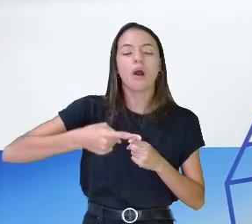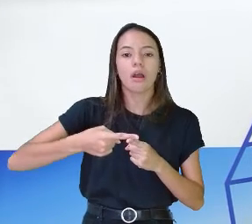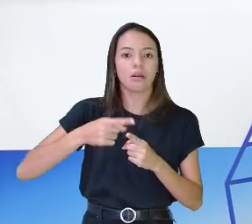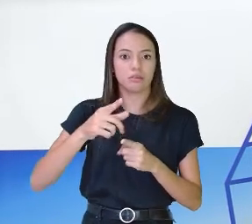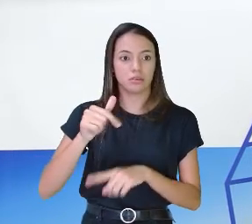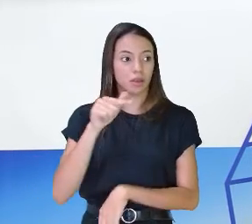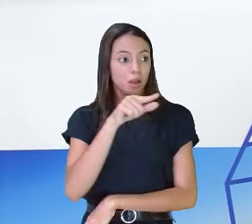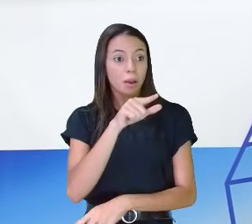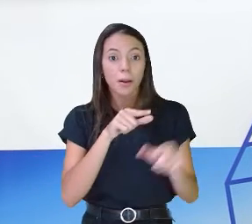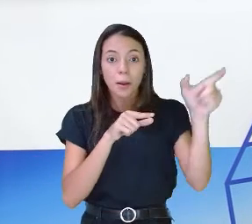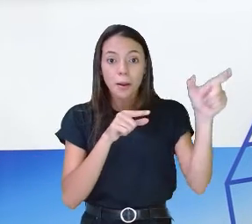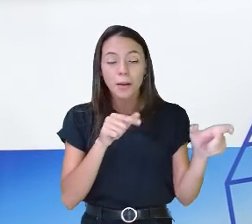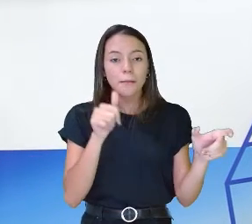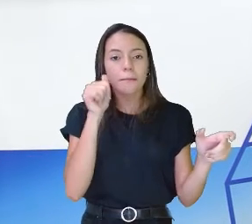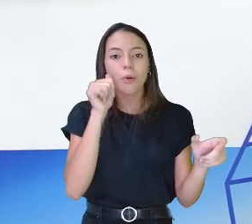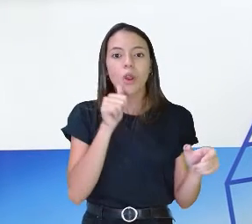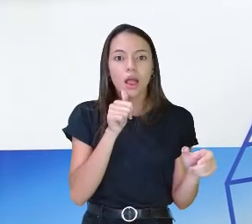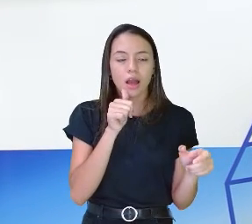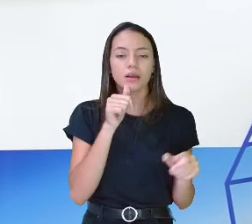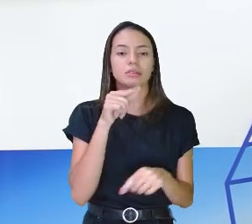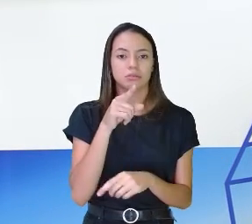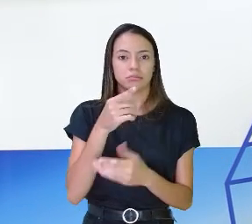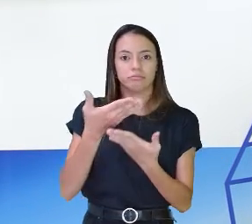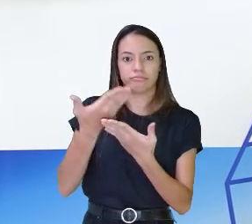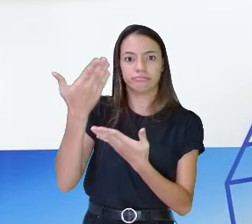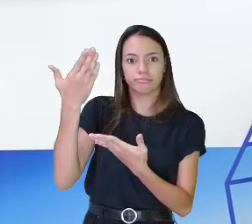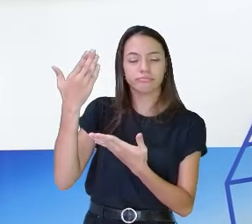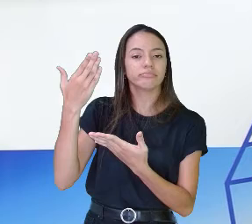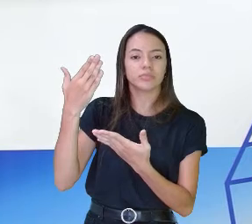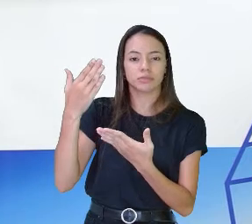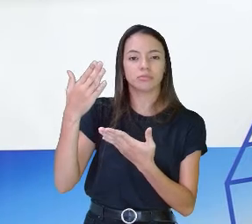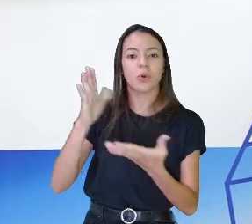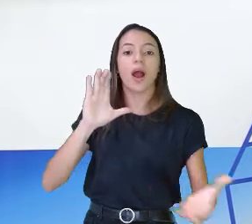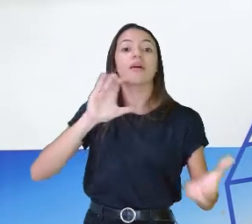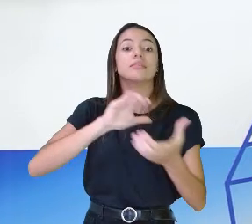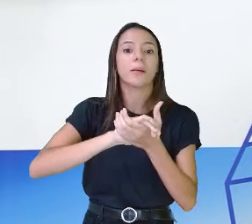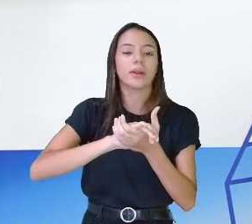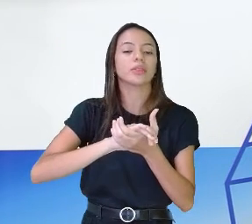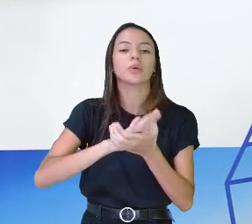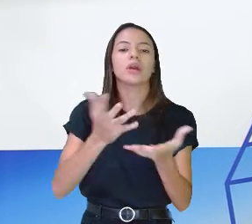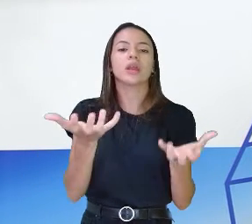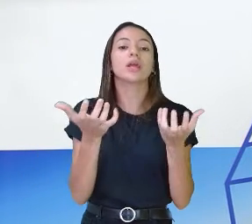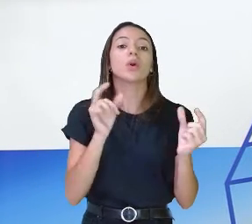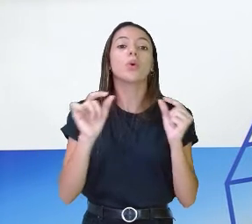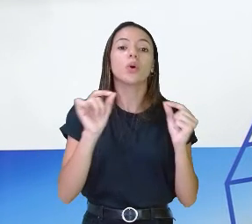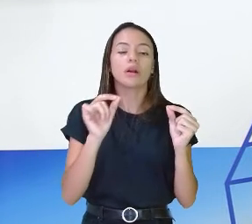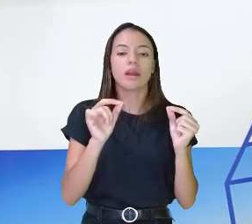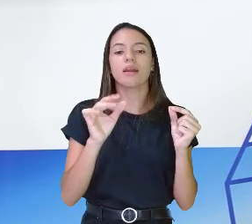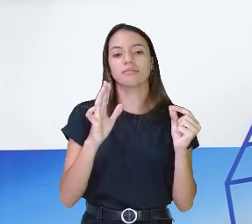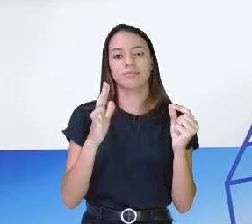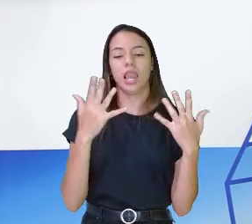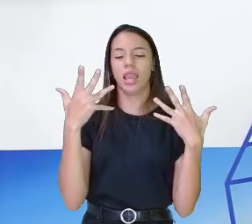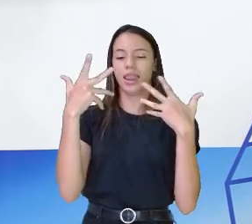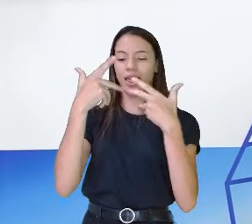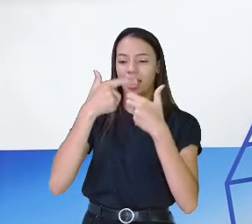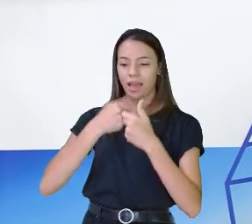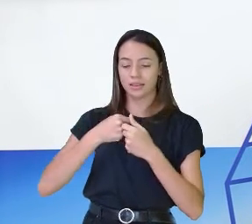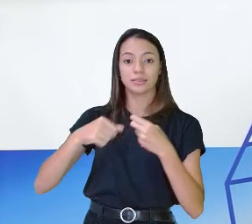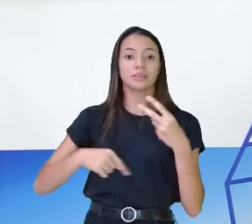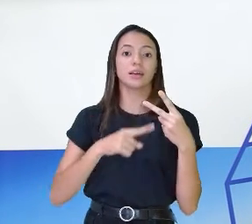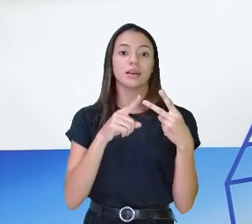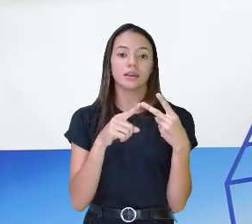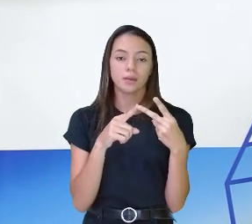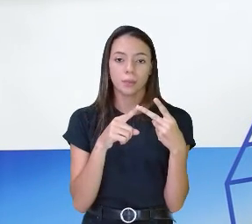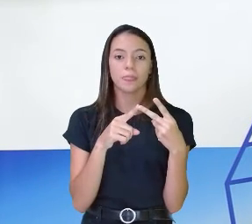das mulheres, o que se esperava das mulheres no casamento, né? Beleza, uma boa estirpe e